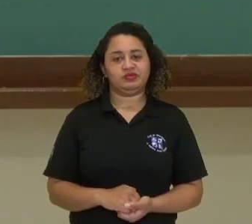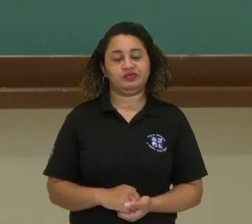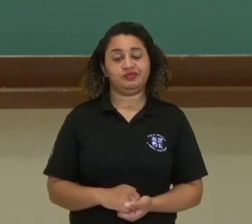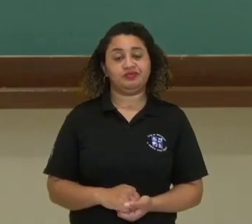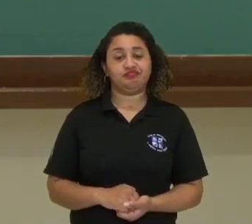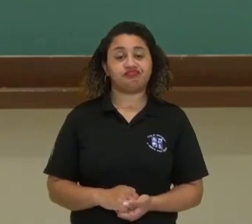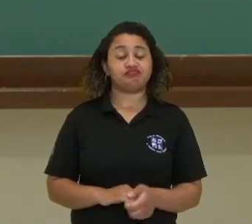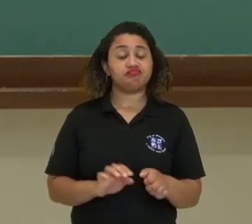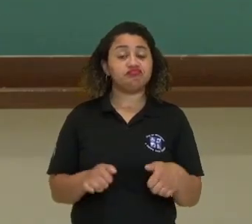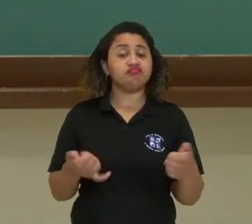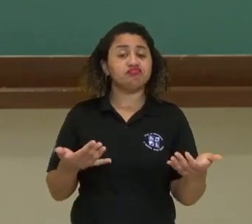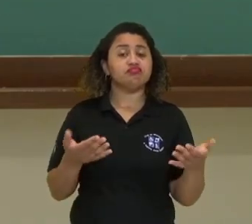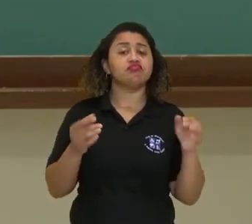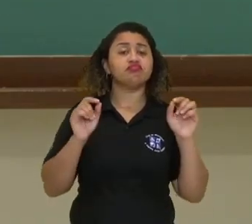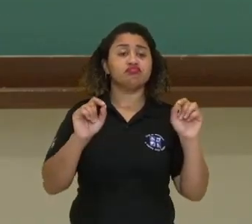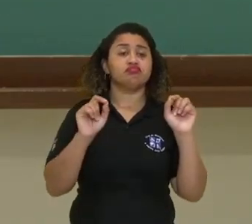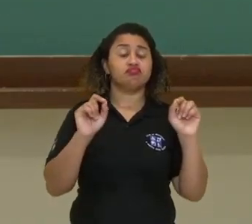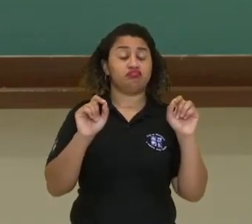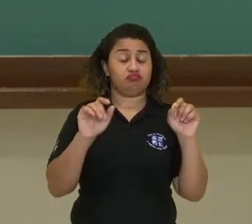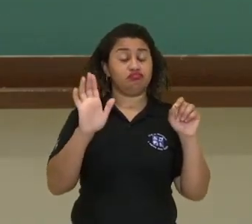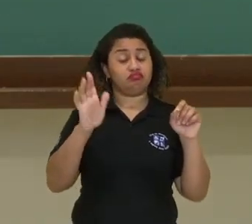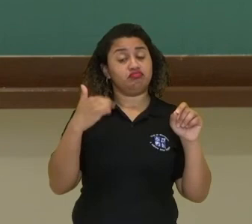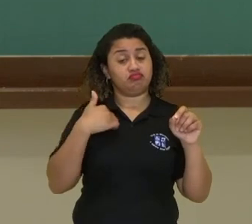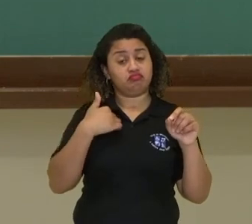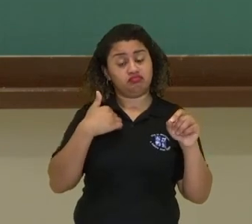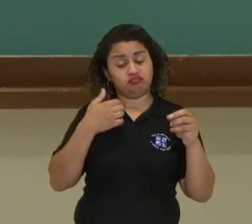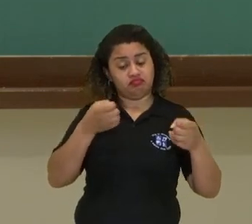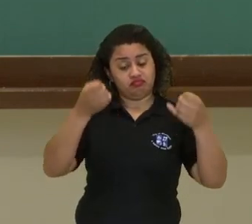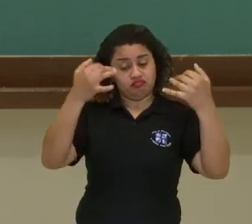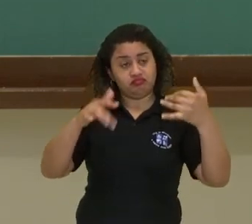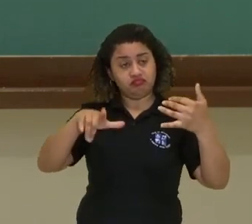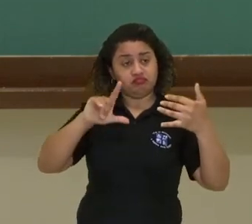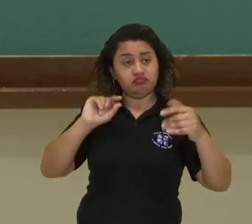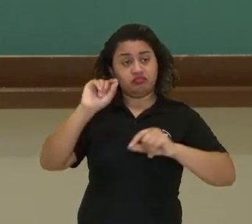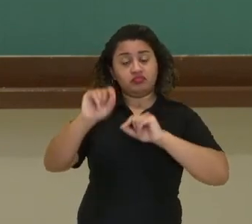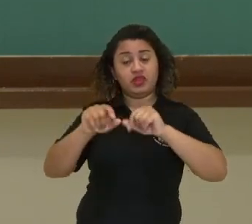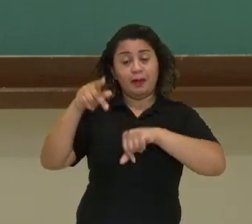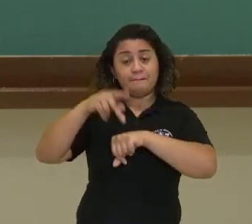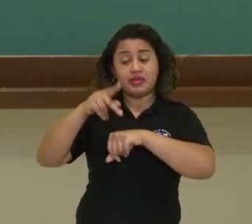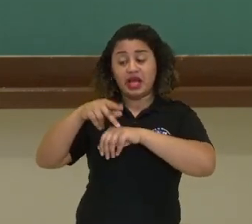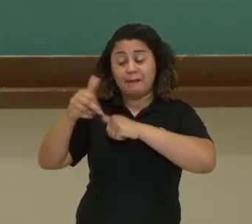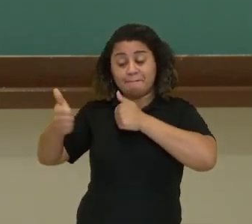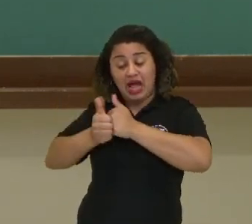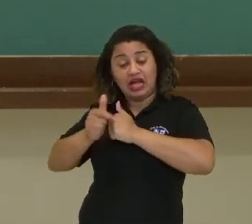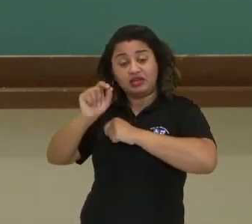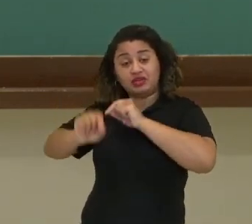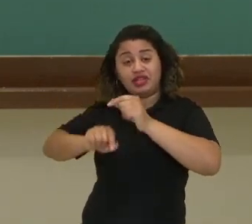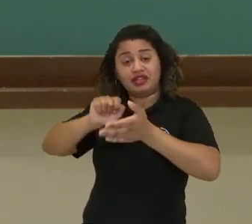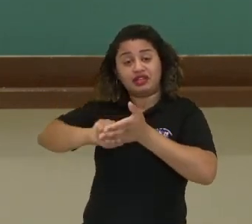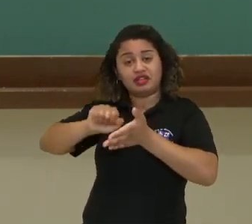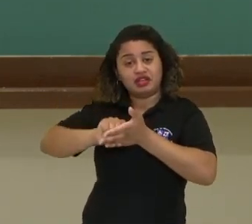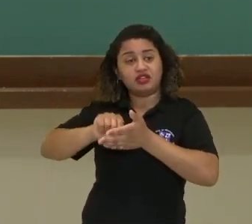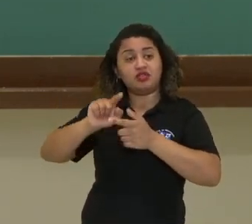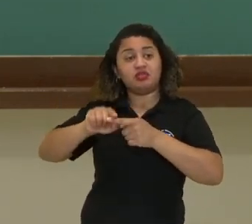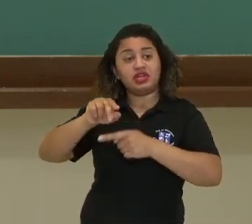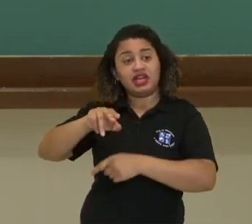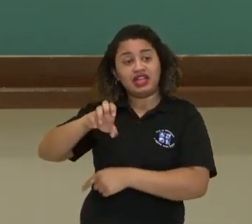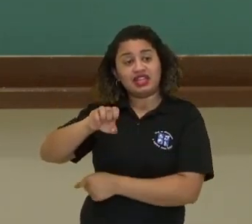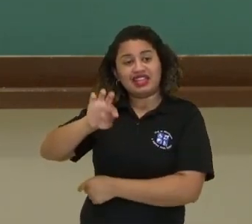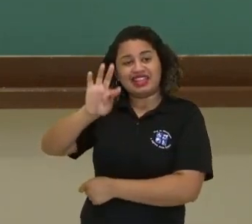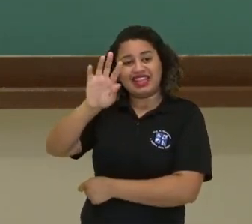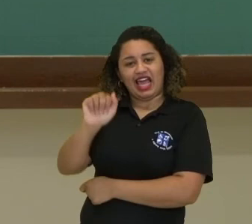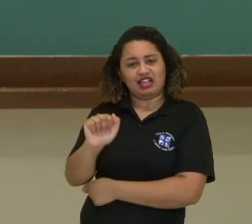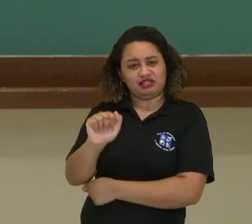Ok. Então aqui, como nós já havíamos dito, a pedra está perto do eu lírico porque ele disse nesta. Então lembra,